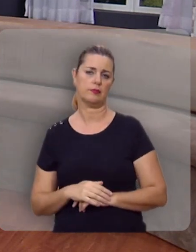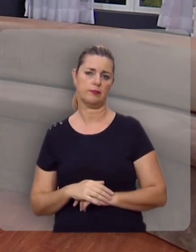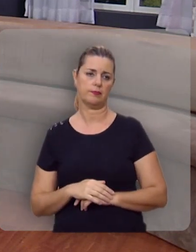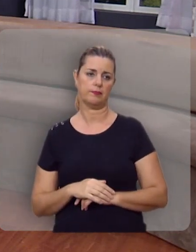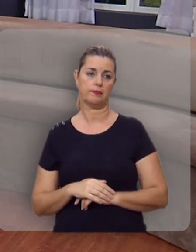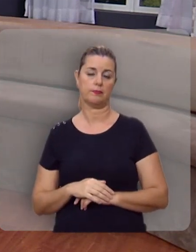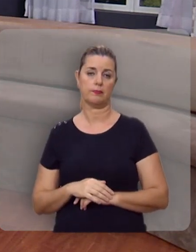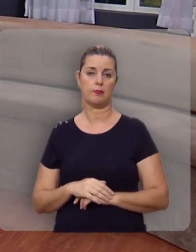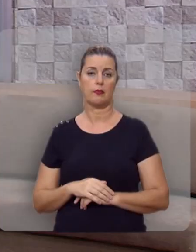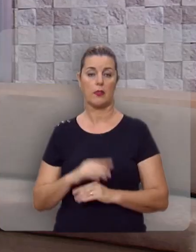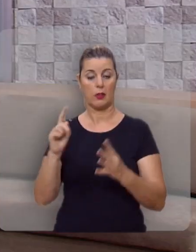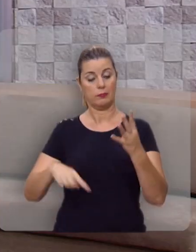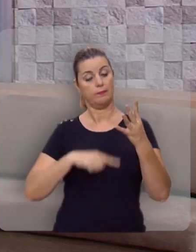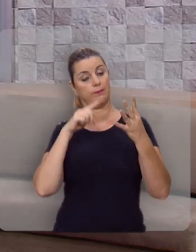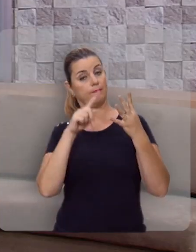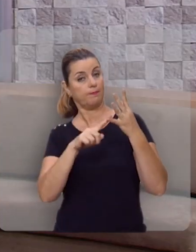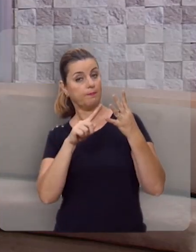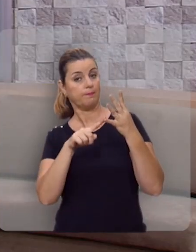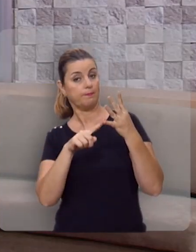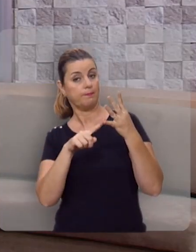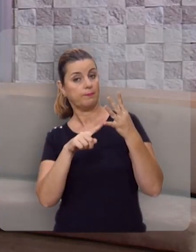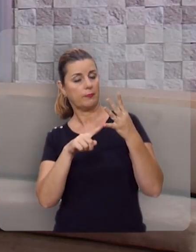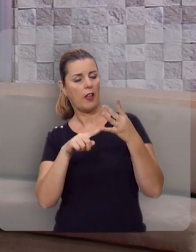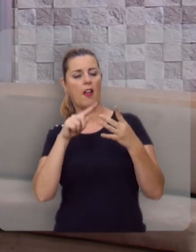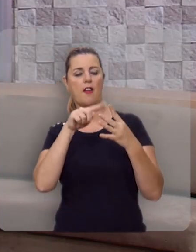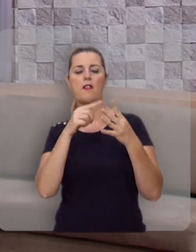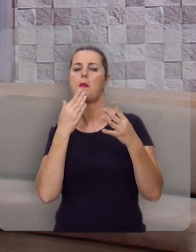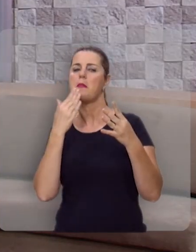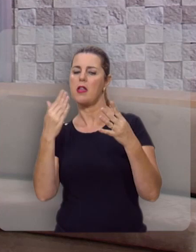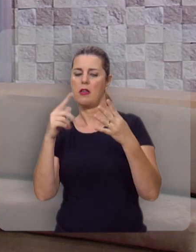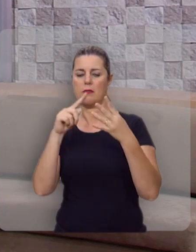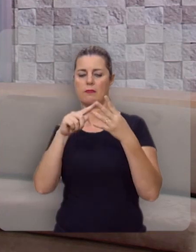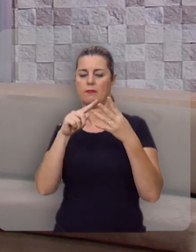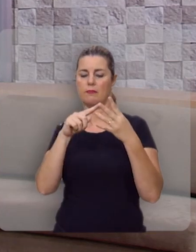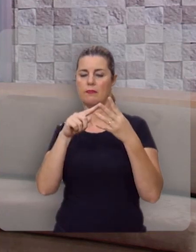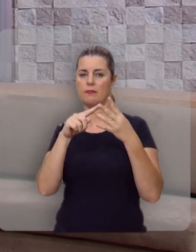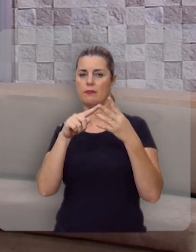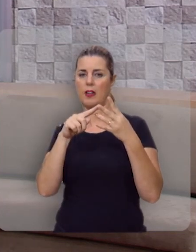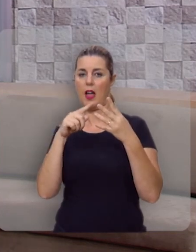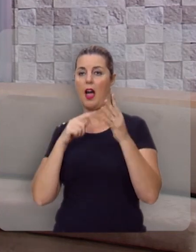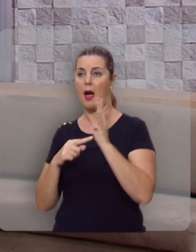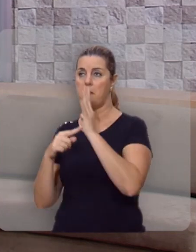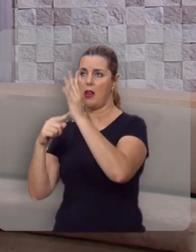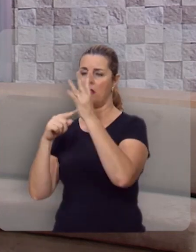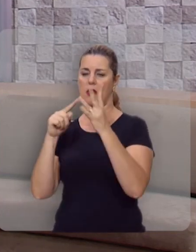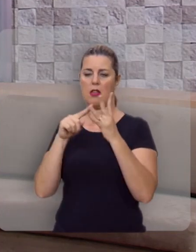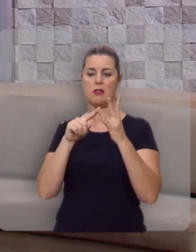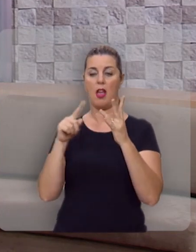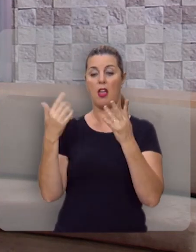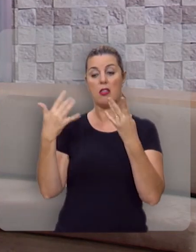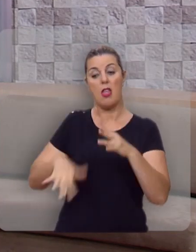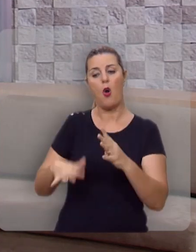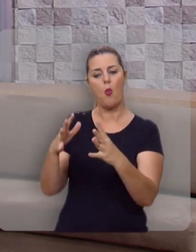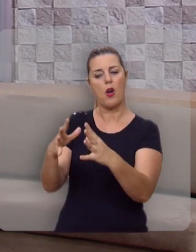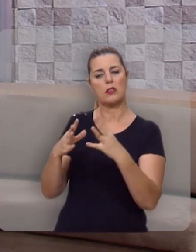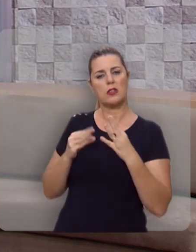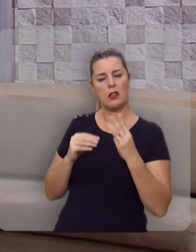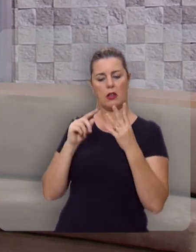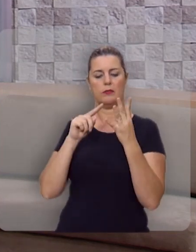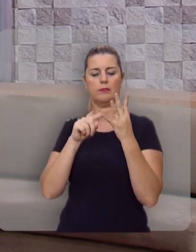Deus. Mas em quarto e último lugar, depois de falar da petição, depois de falar da apresentação, depois de falar